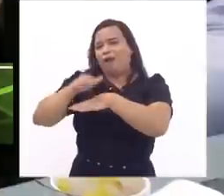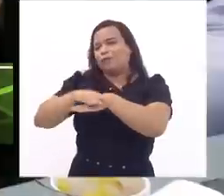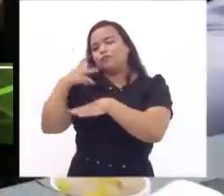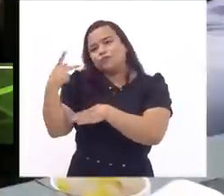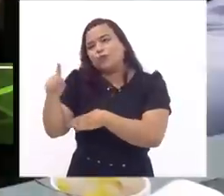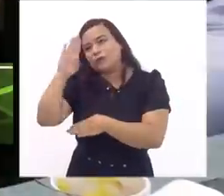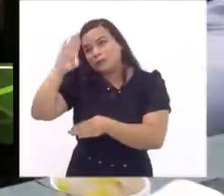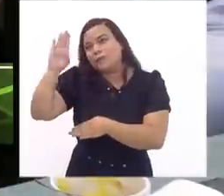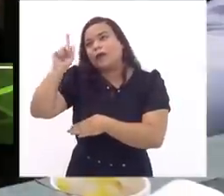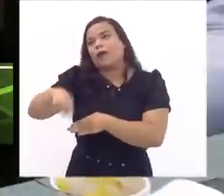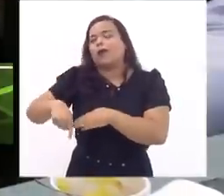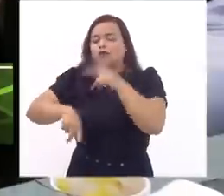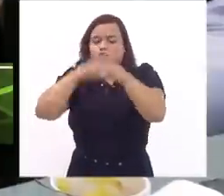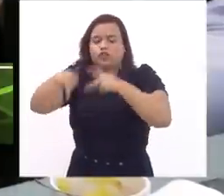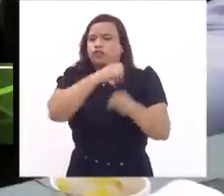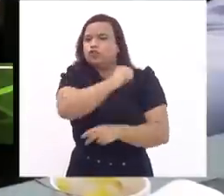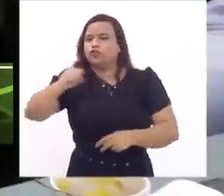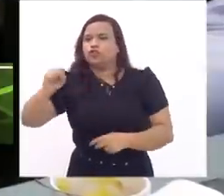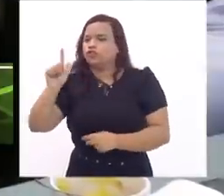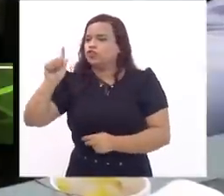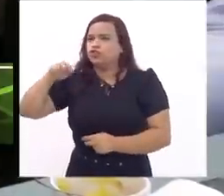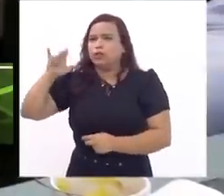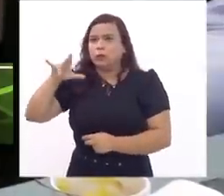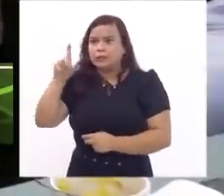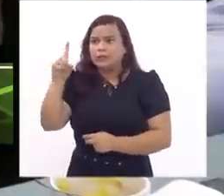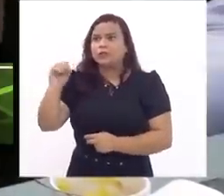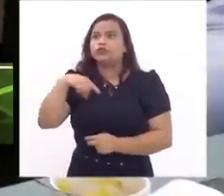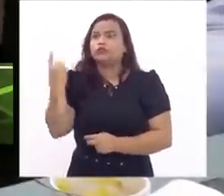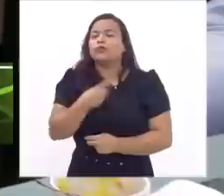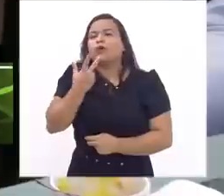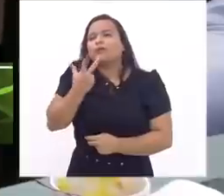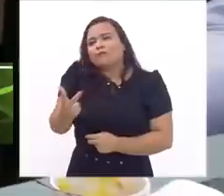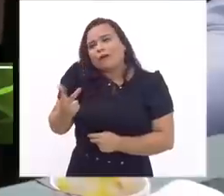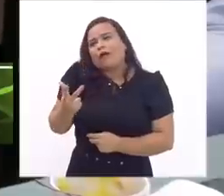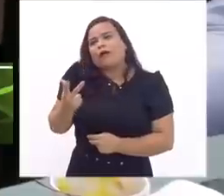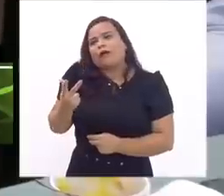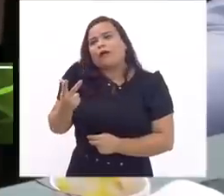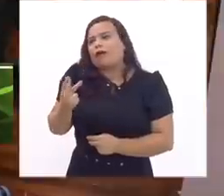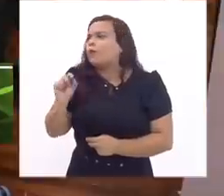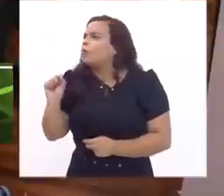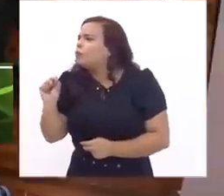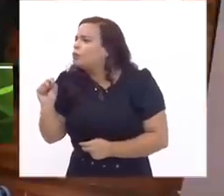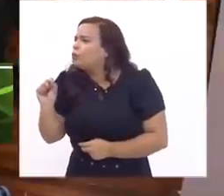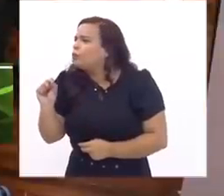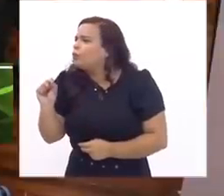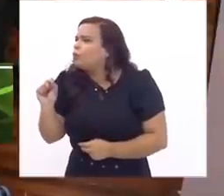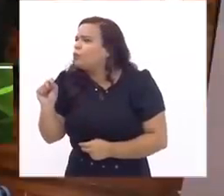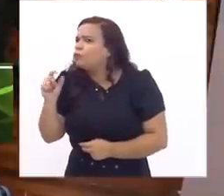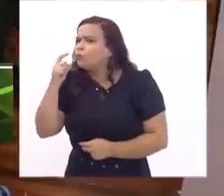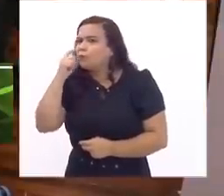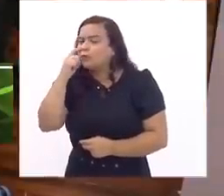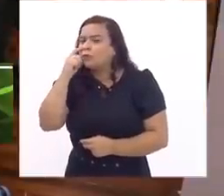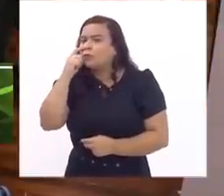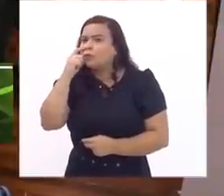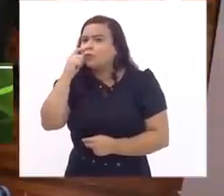falamos de genocídio, não estamos necessariamente... Oi?